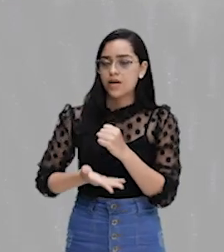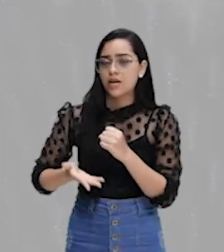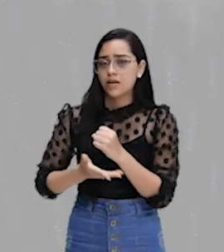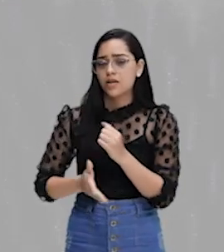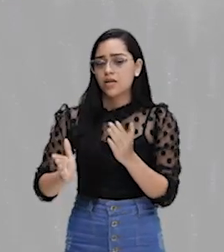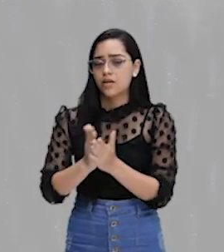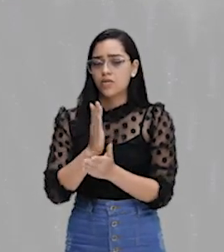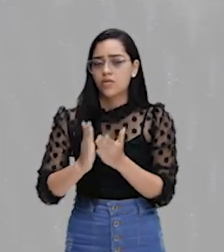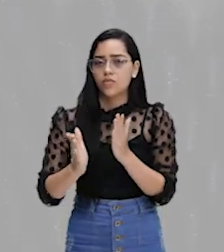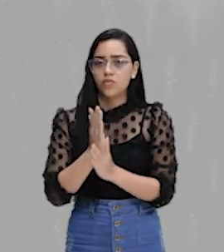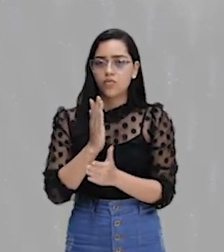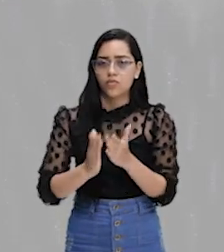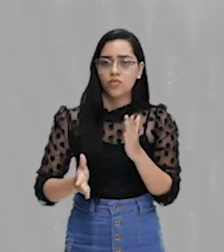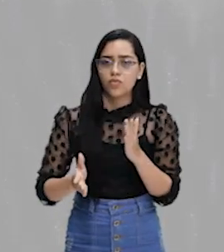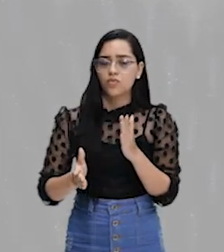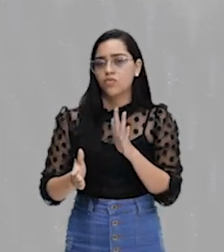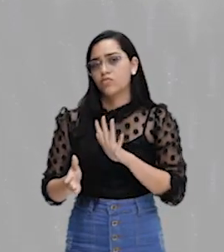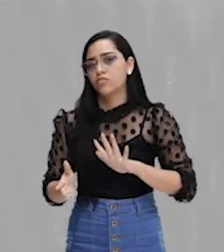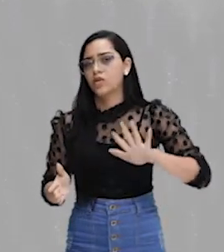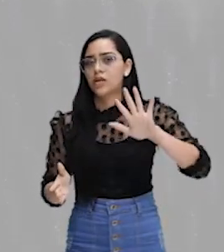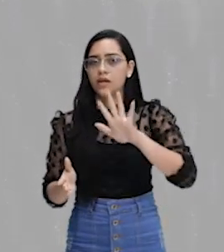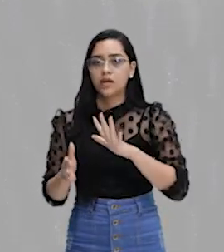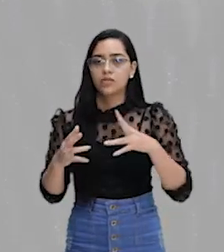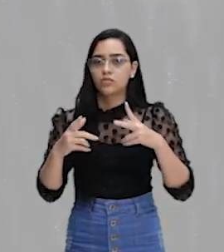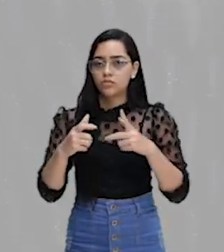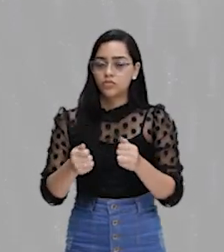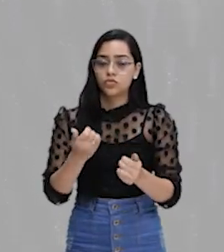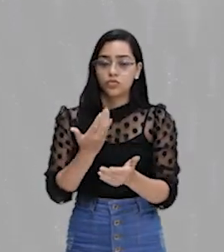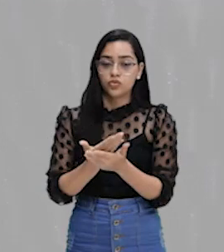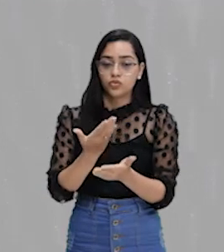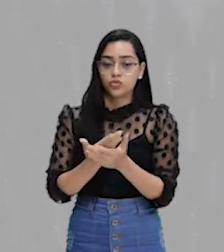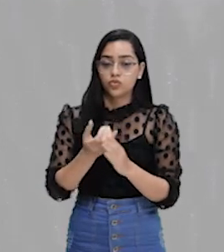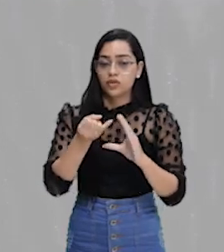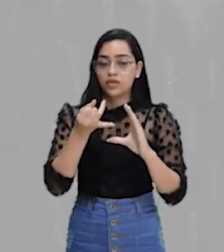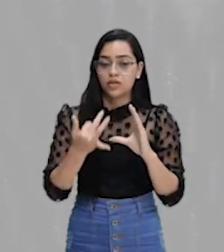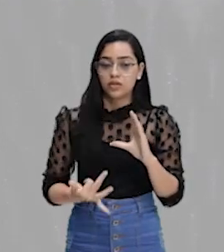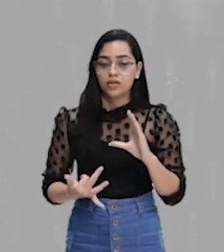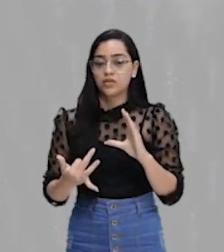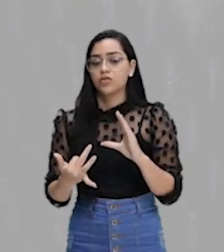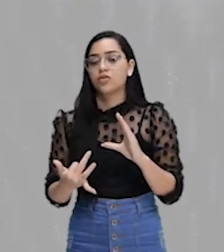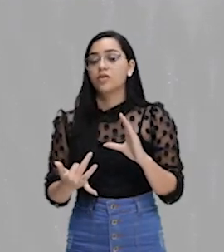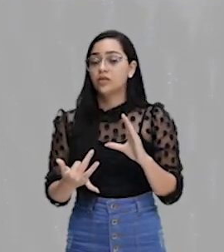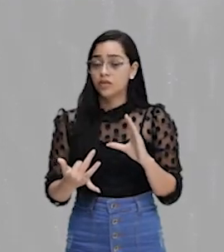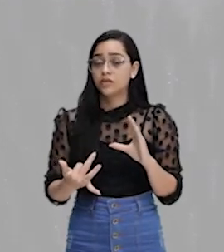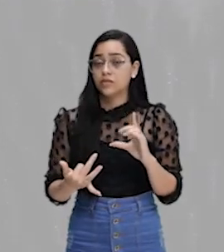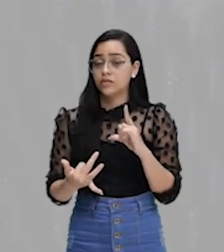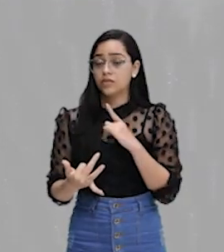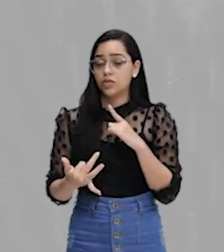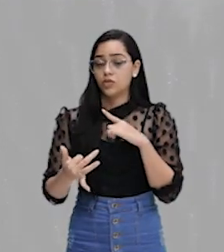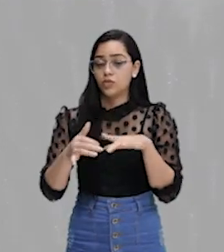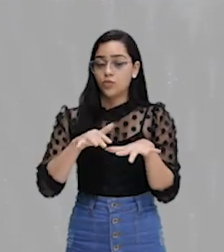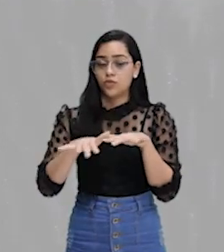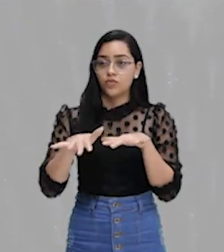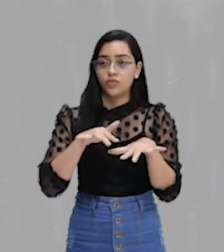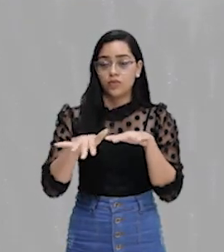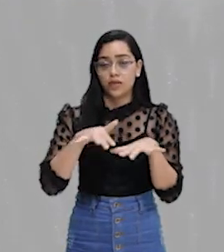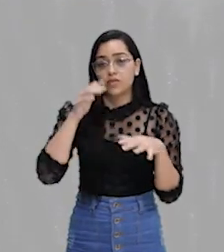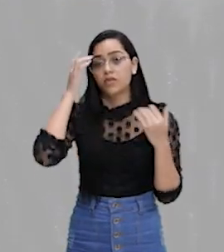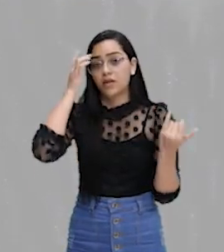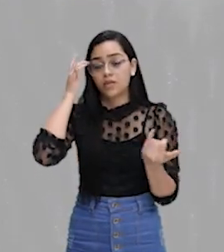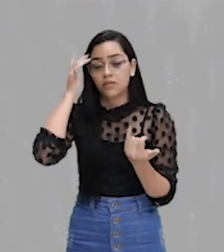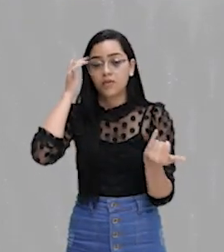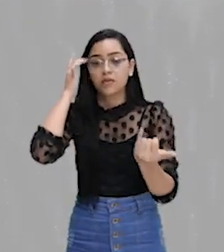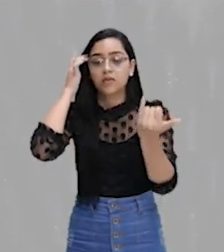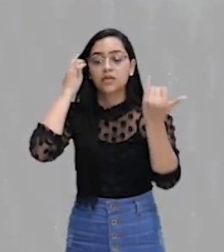considerações gerais sobre essas faces do Renascimento cultural, as características desse movimento, que é muito importante,